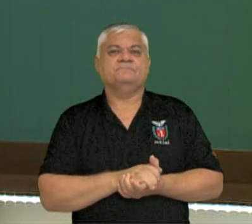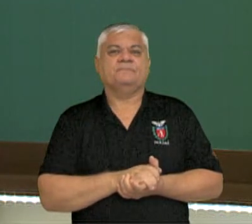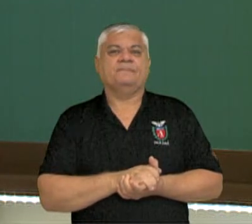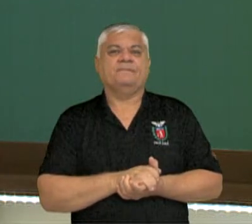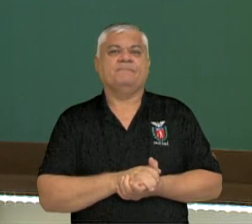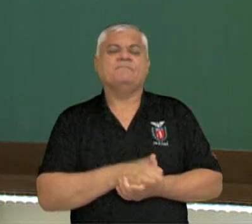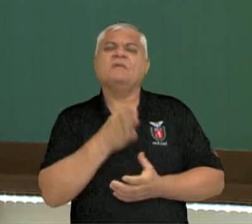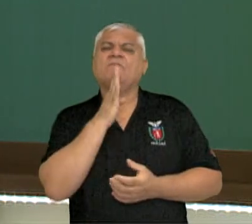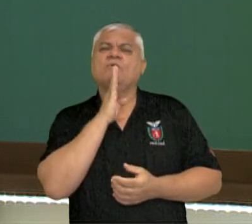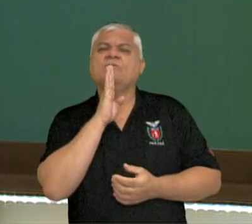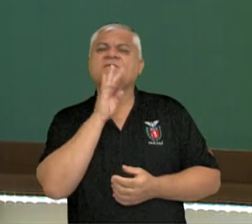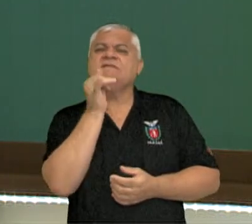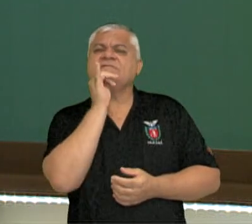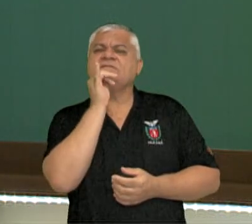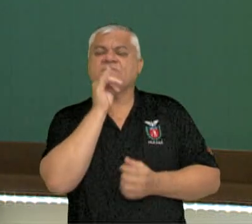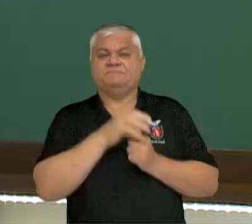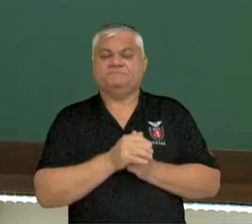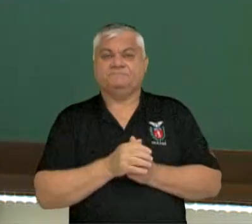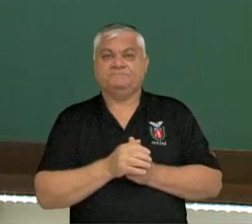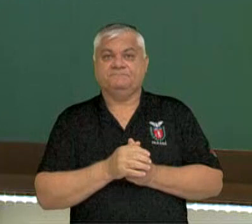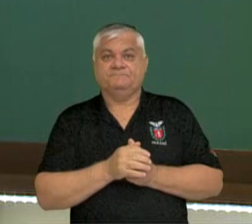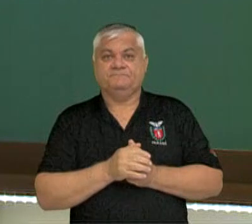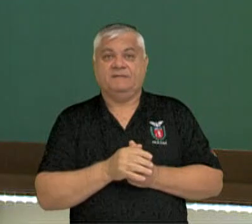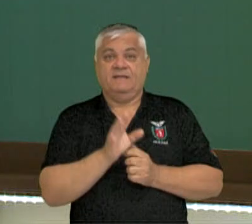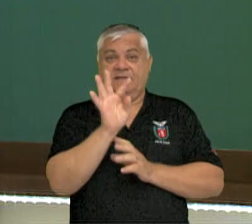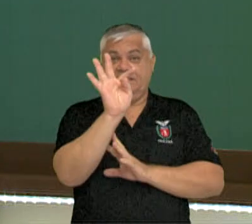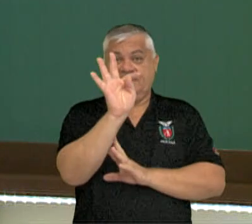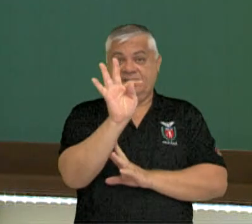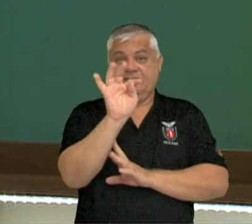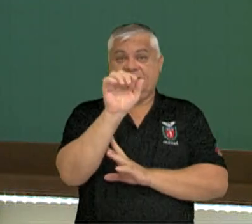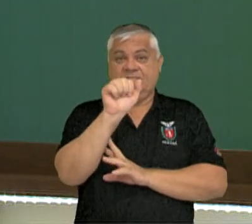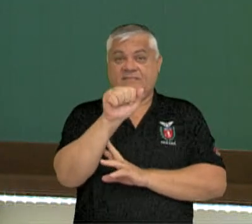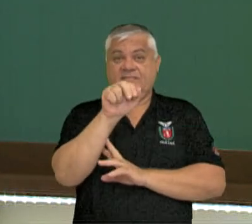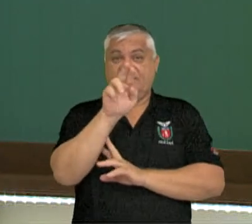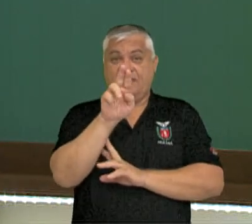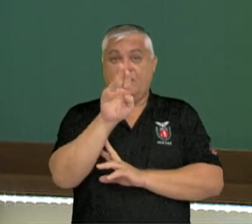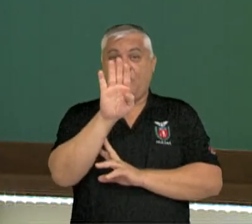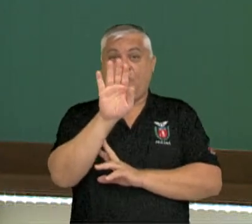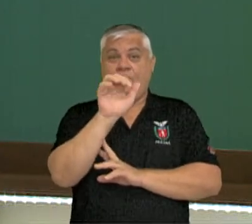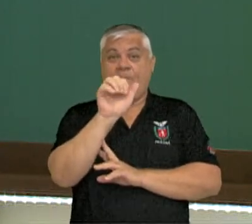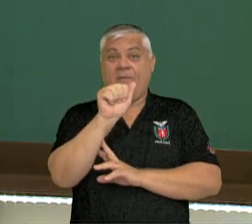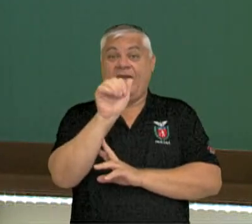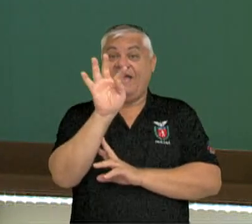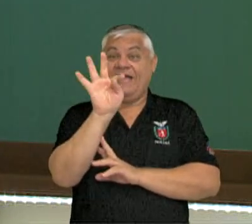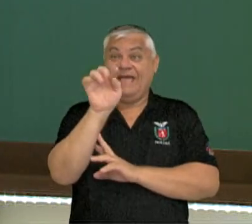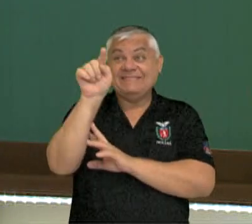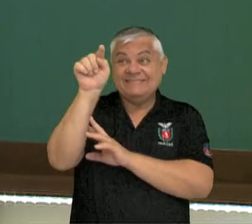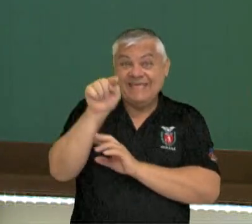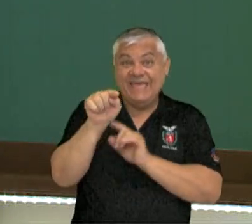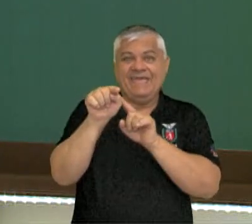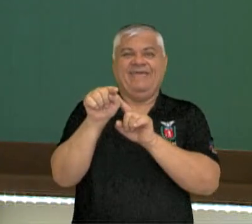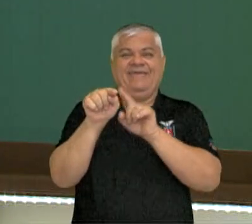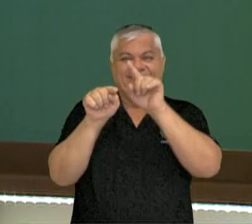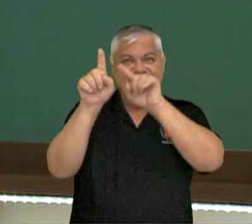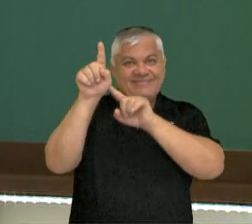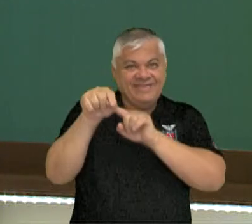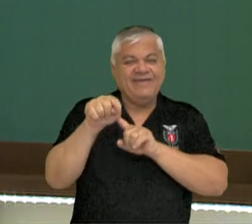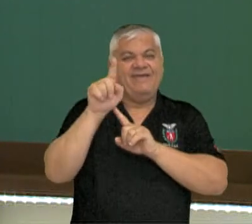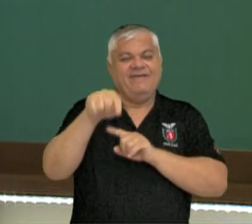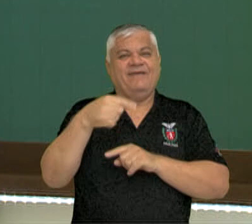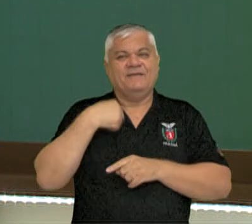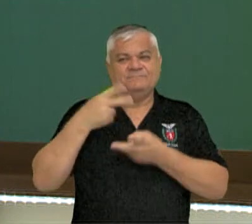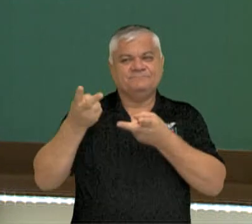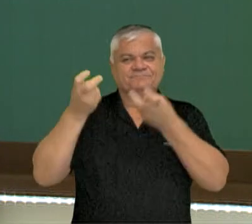Vamos conhecer então exemplos aqui em que isso acontece. Temos lá Taubaté, né? Passar. Essas palavras elas